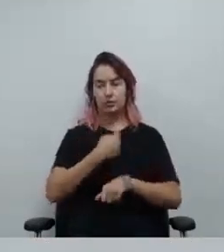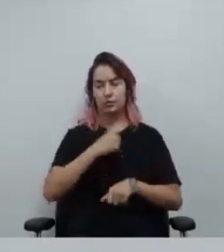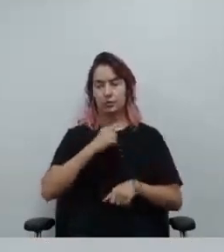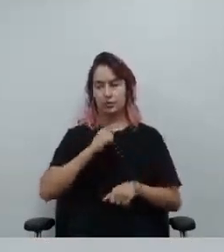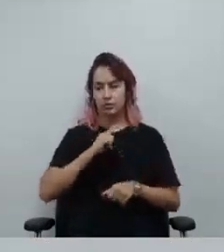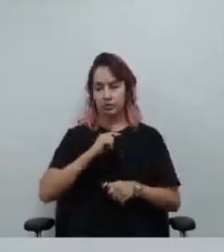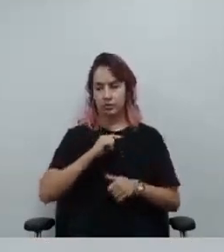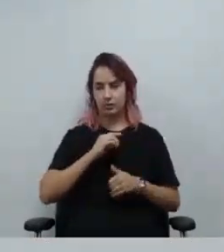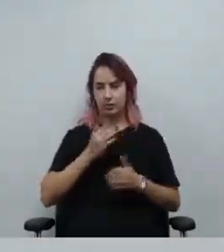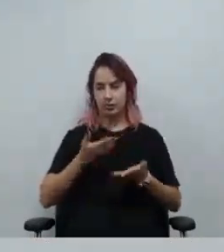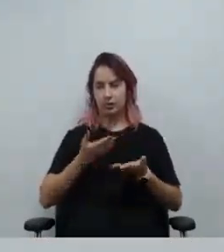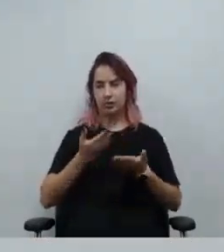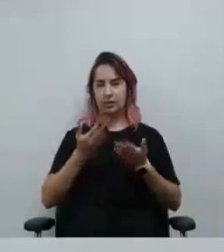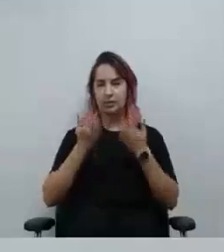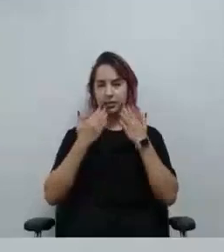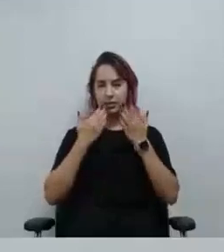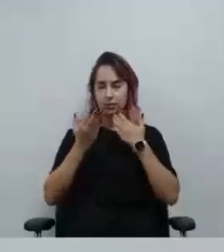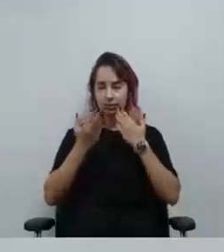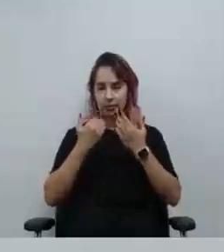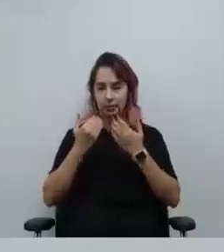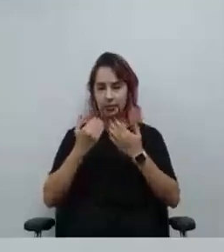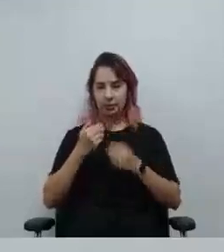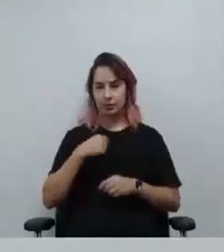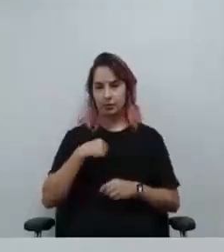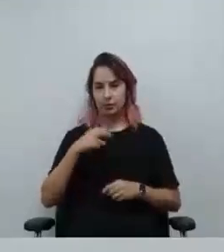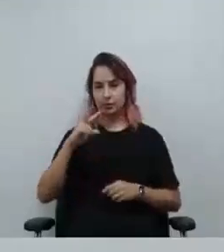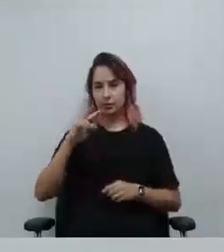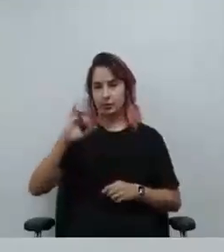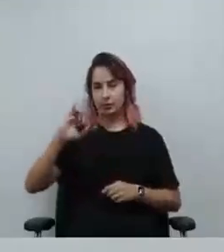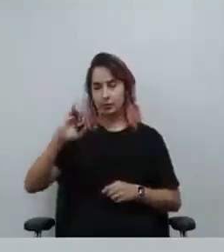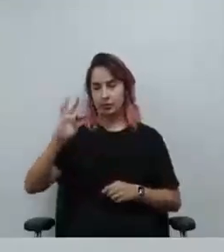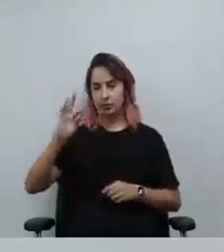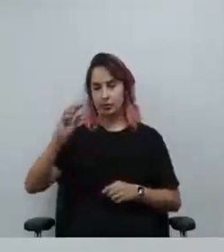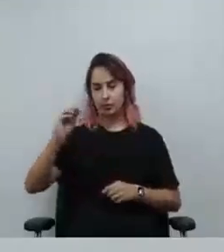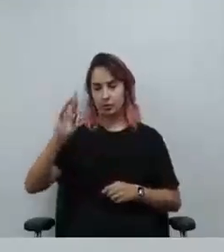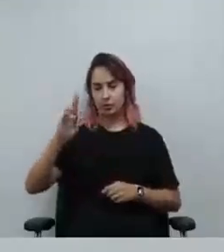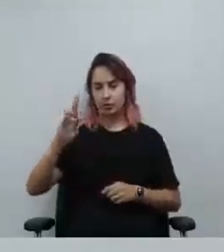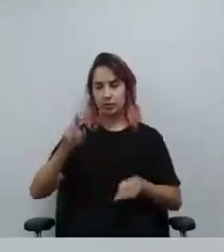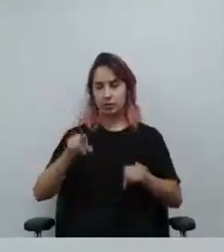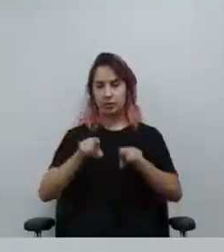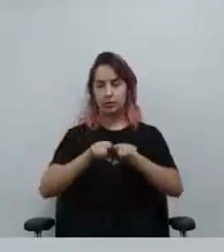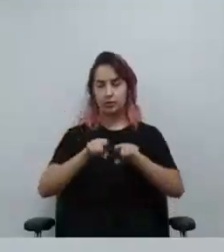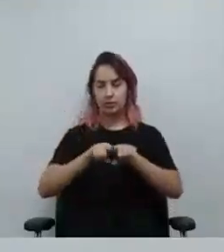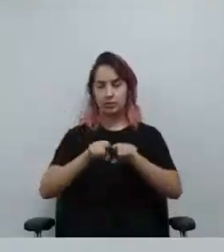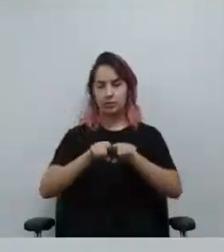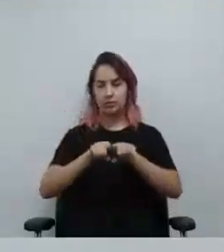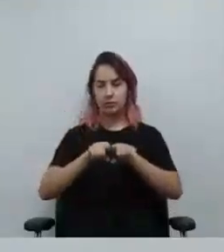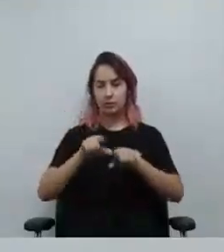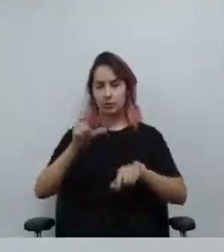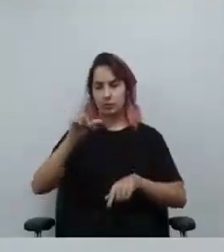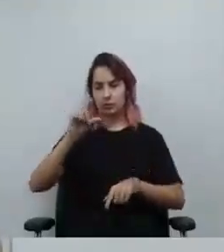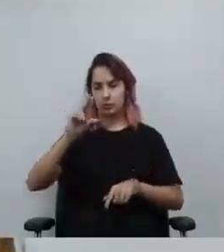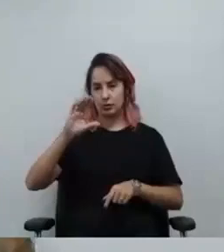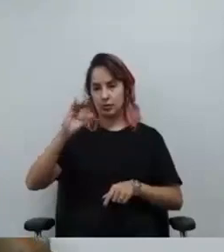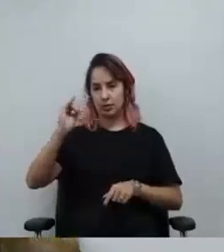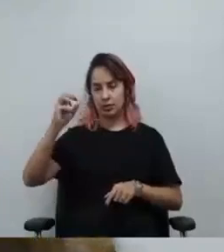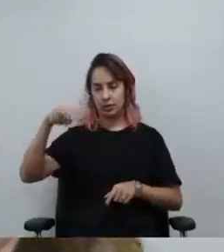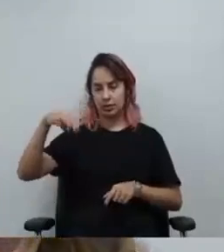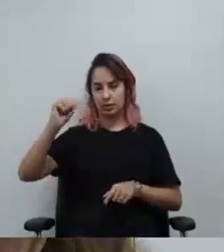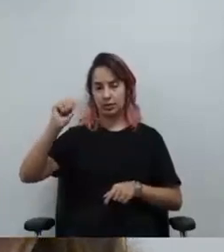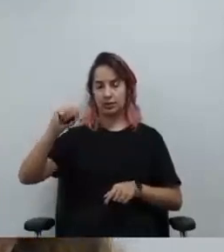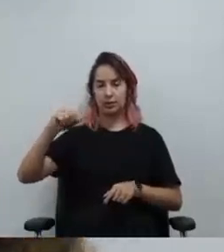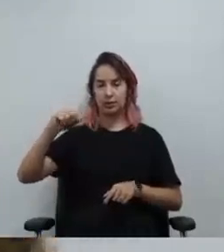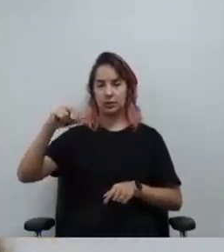Momento Aberto. Faço isso na pessoa do Vitor, que está aqui ainda, né, Vitor? Que traz não só você, né, Vitor, mas seu colega também,